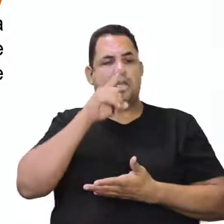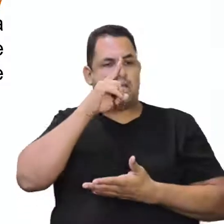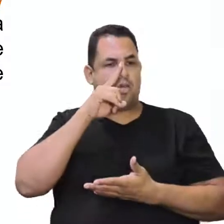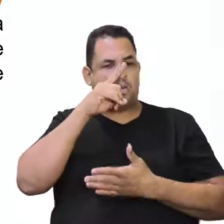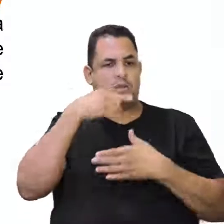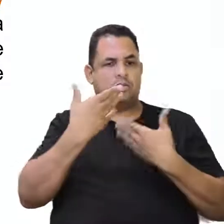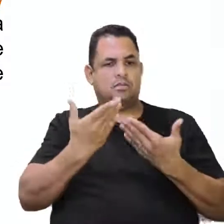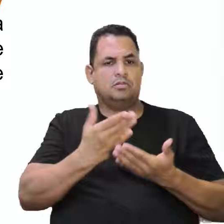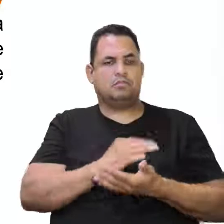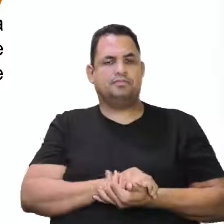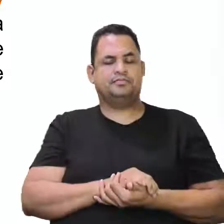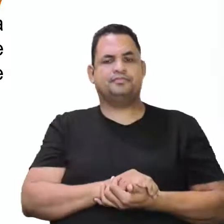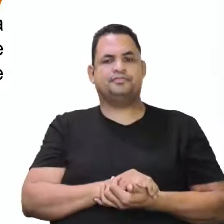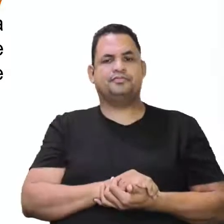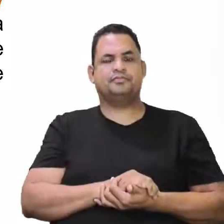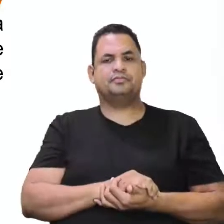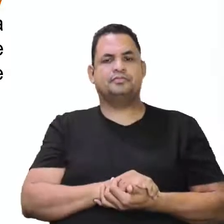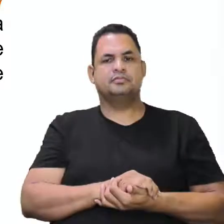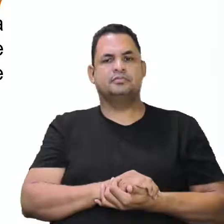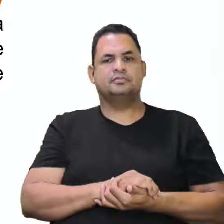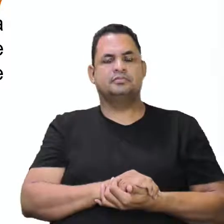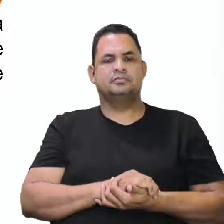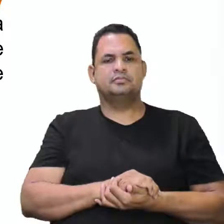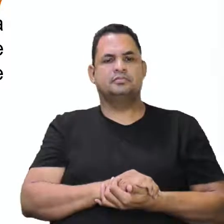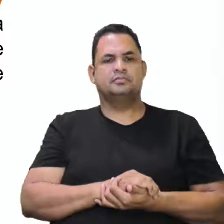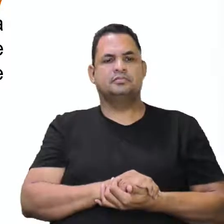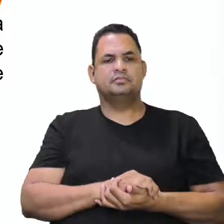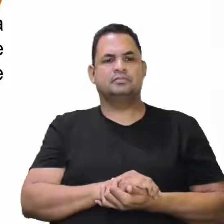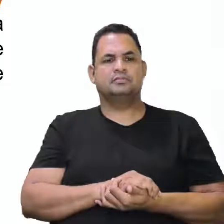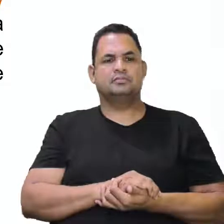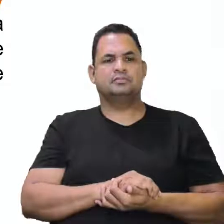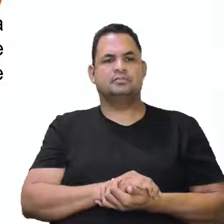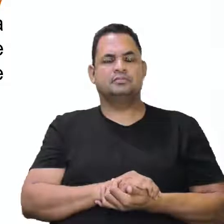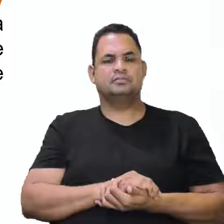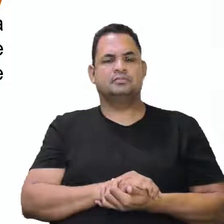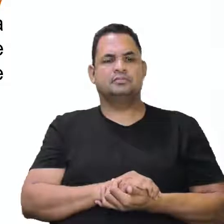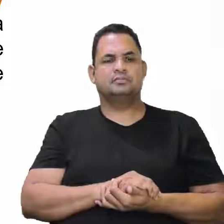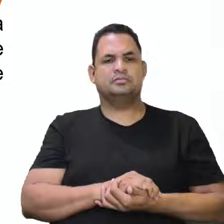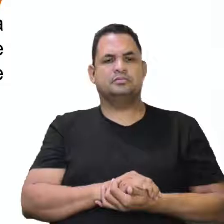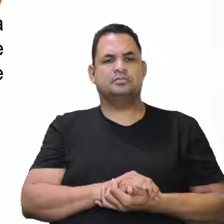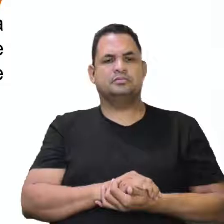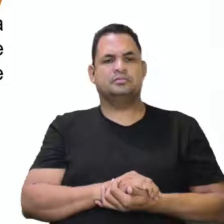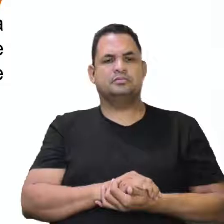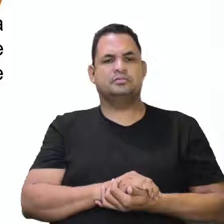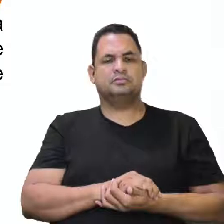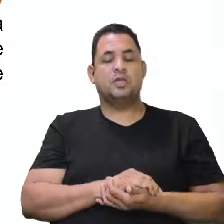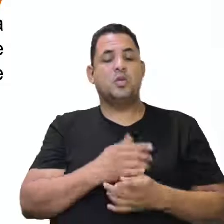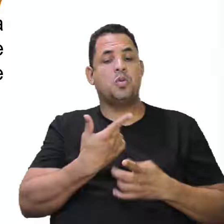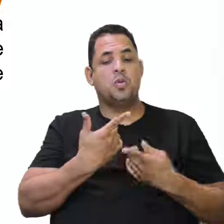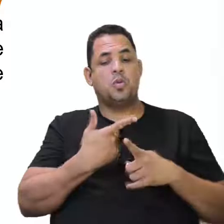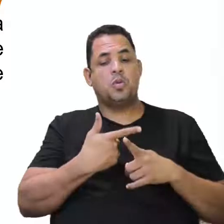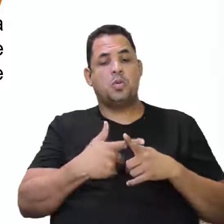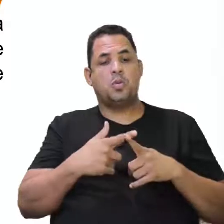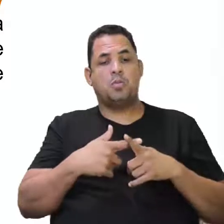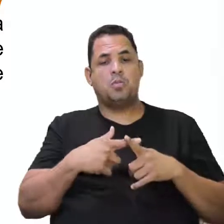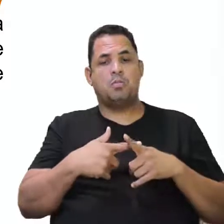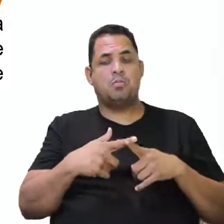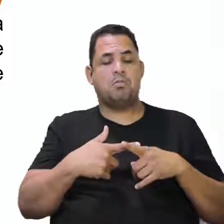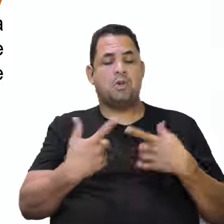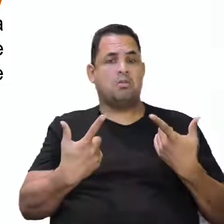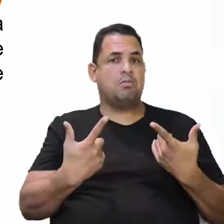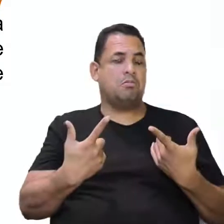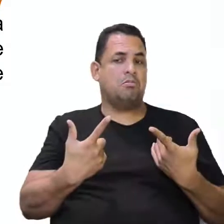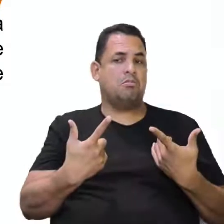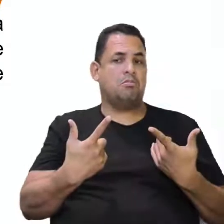they're constantly neglected, they might attack people. Então, o único problema, the only